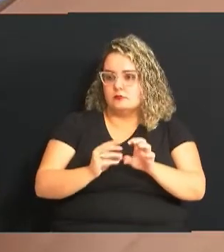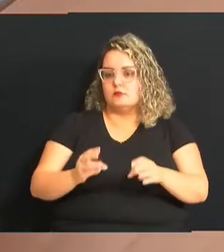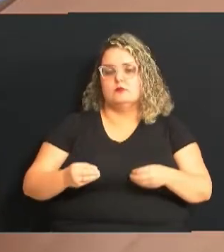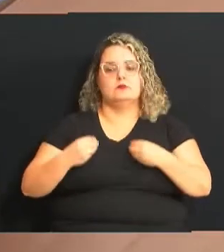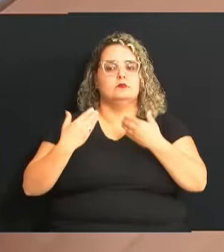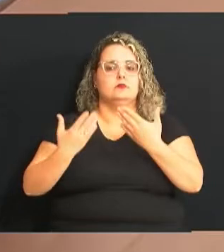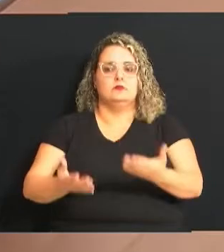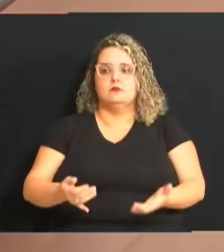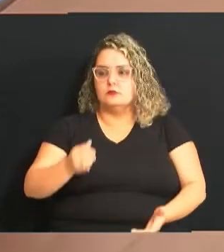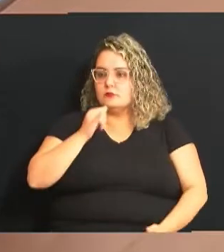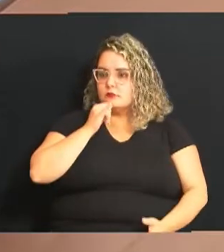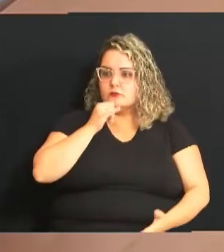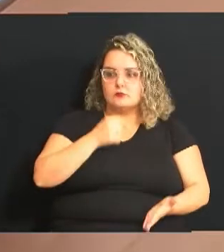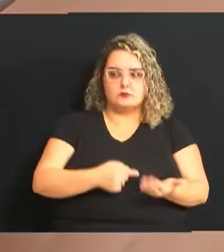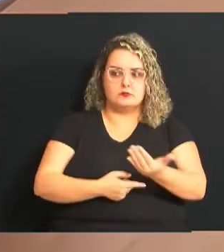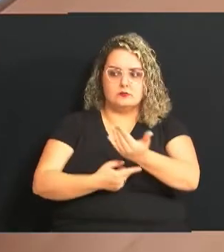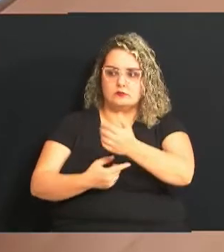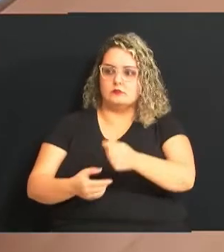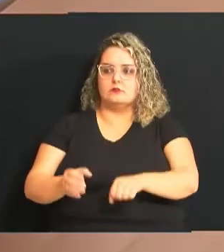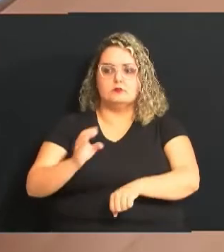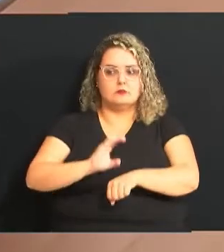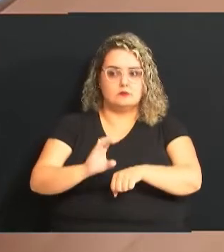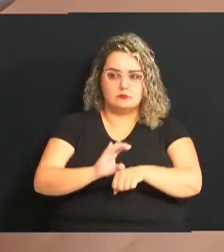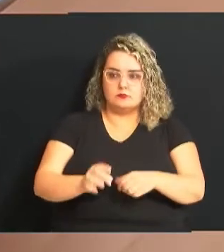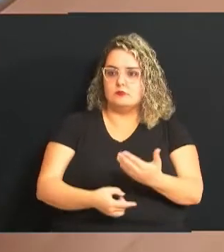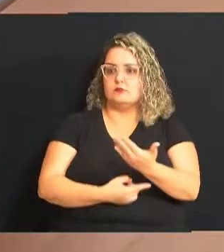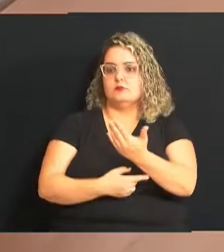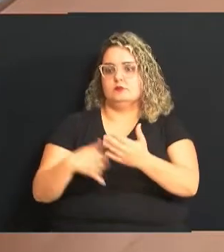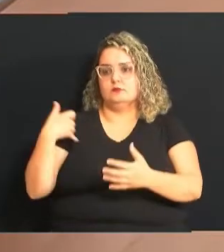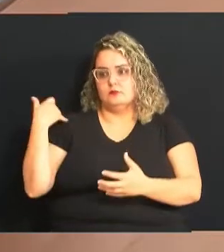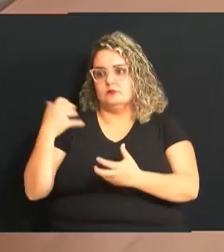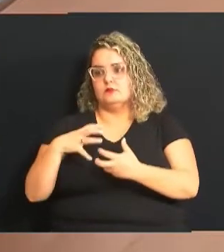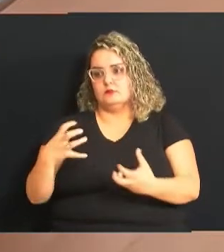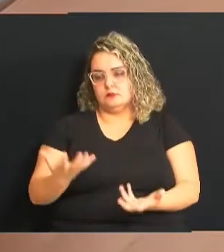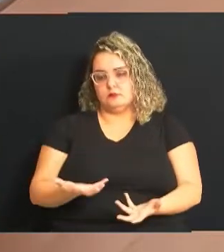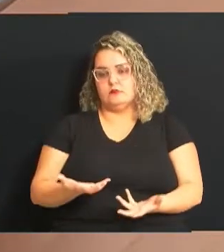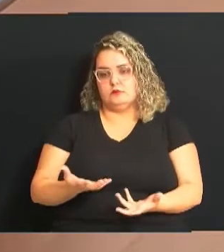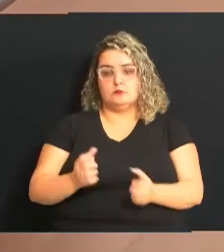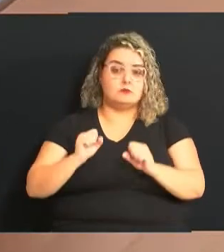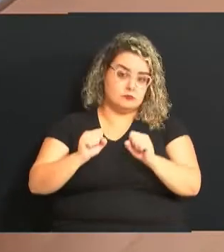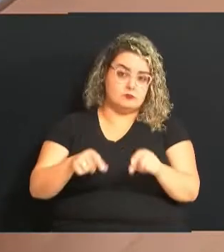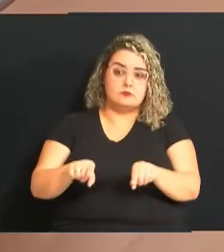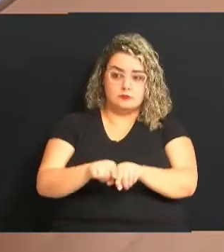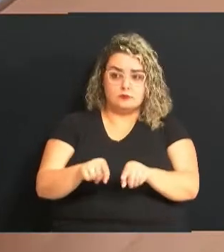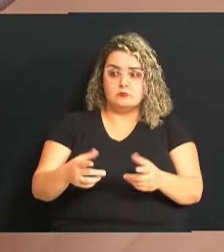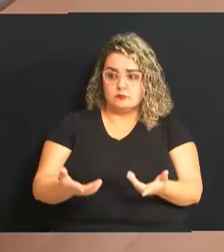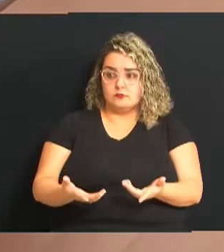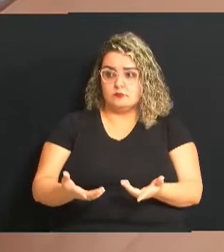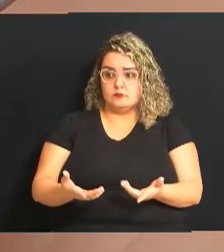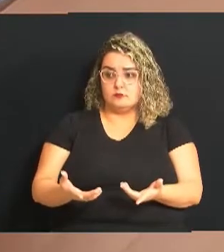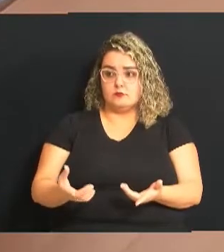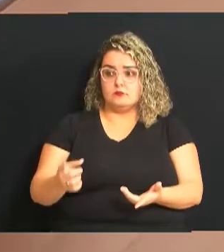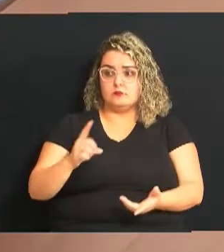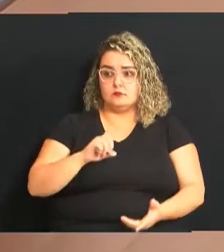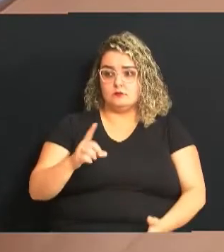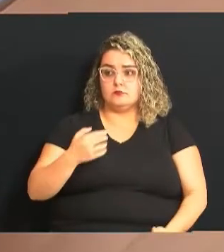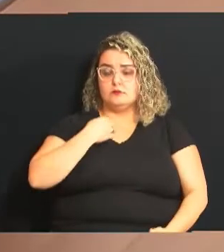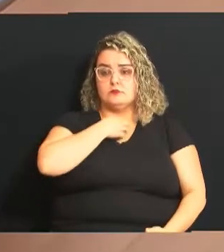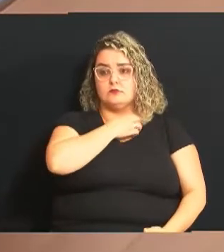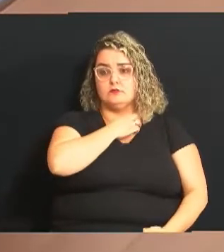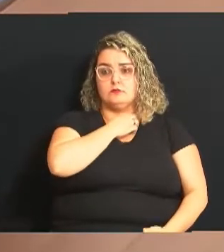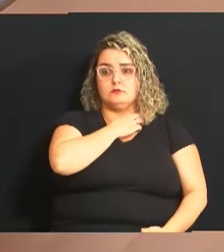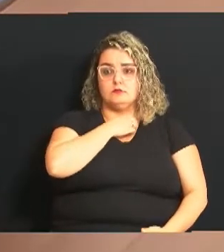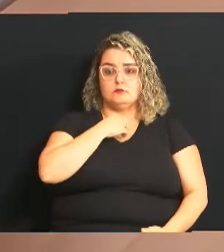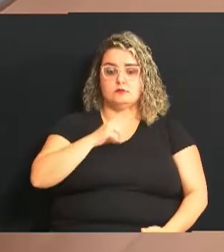por exemplo, tecnologia, cursos de tecnologia para a pessoa idosa, para que ela também, eu não sou mais, a gente tem hoje um